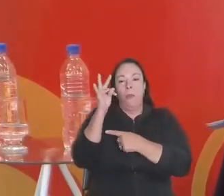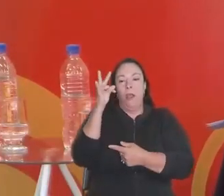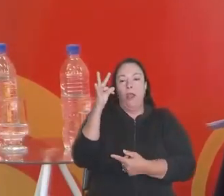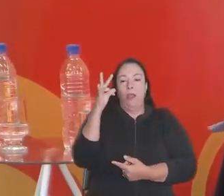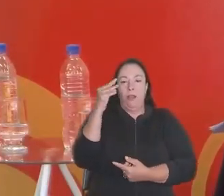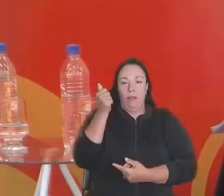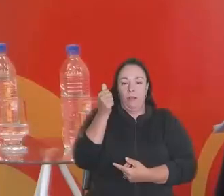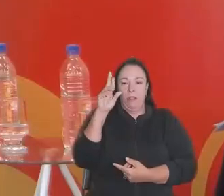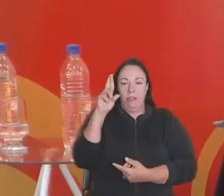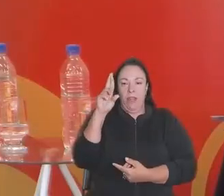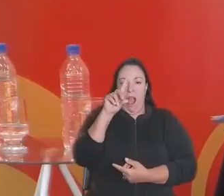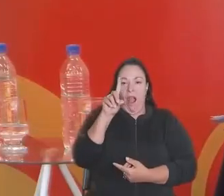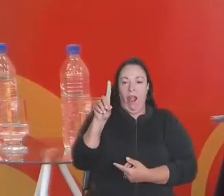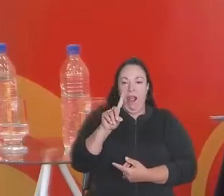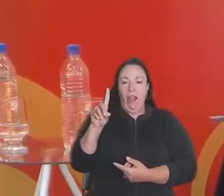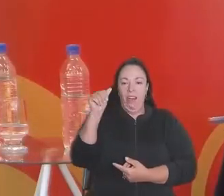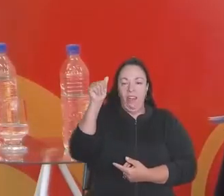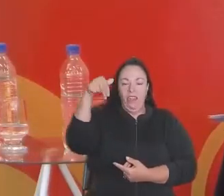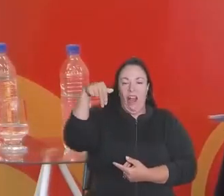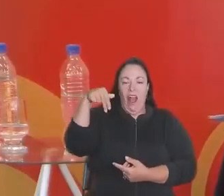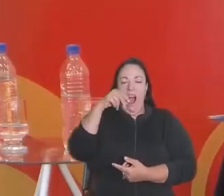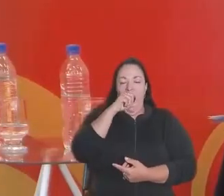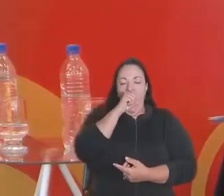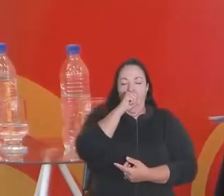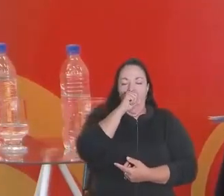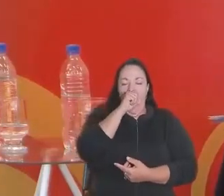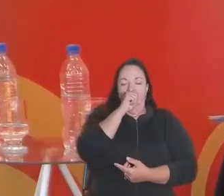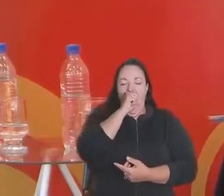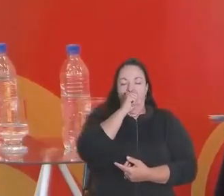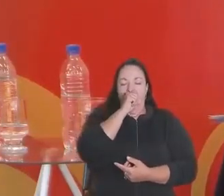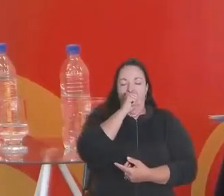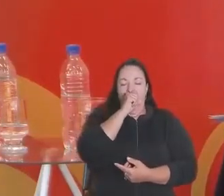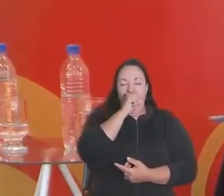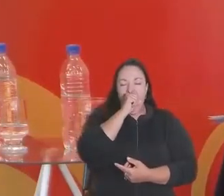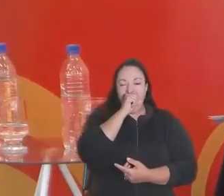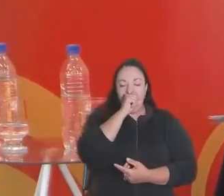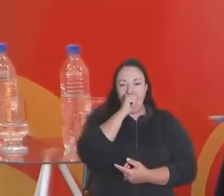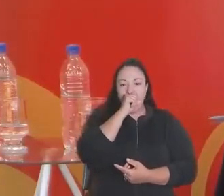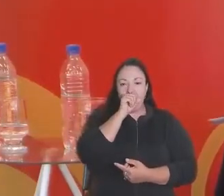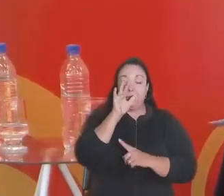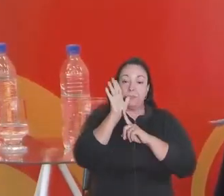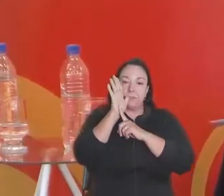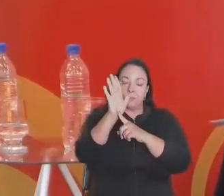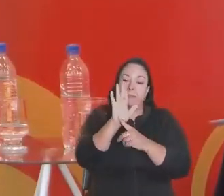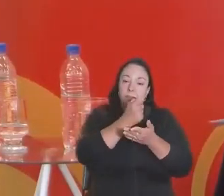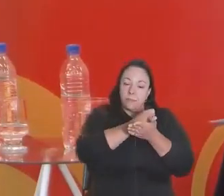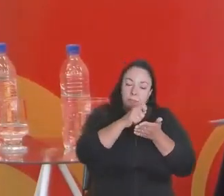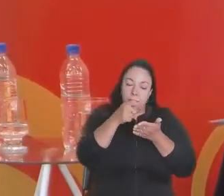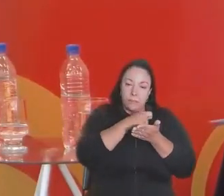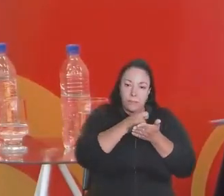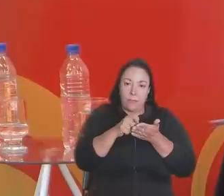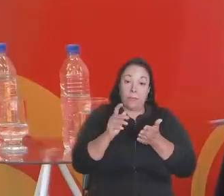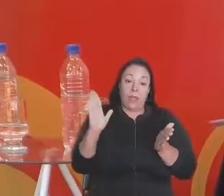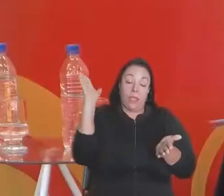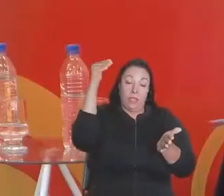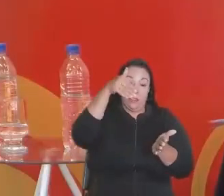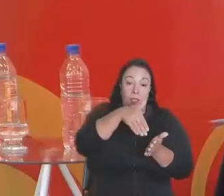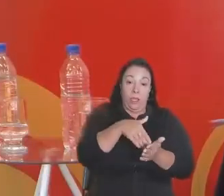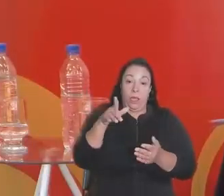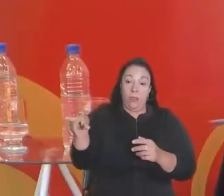uns jacaré e aquela coisa. Então, eu retrato tudo isso, né? Ou seja, para chegar no momento que